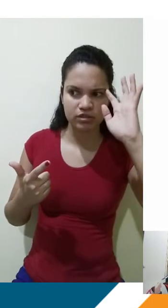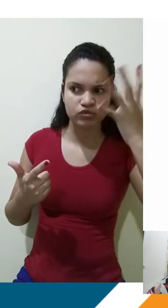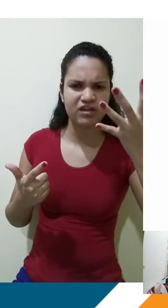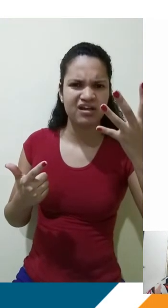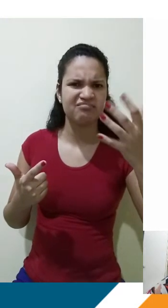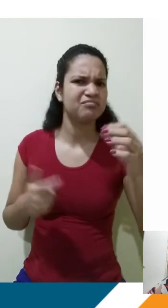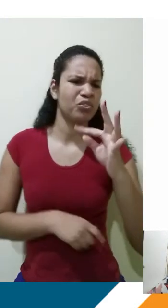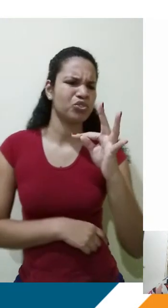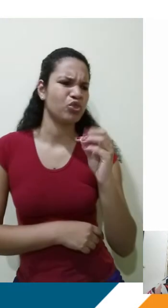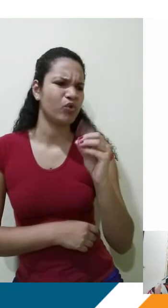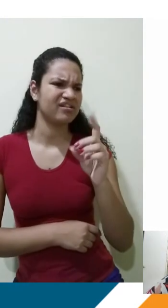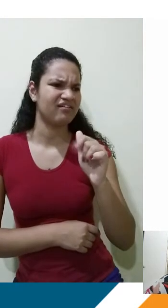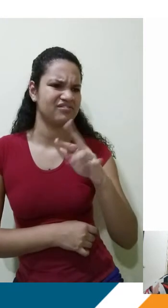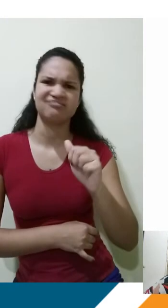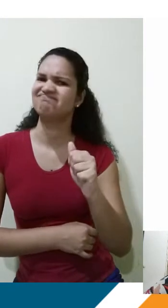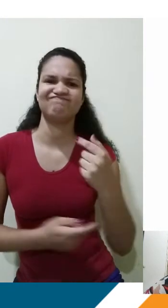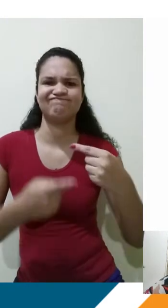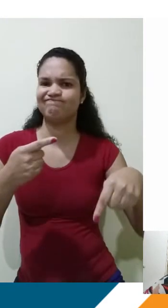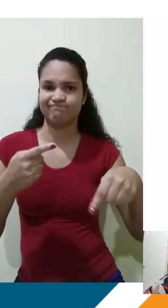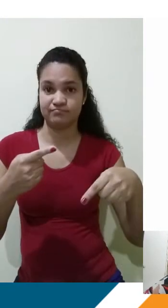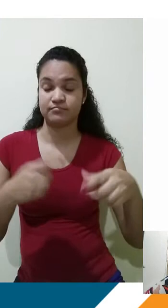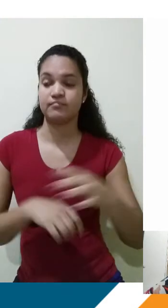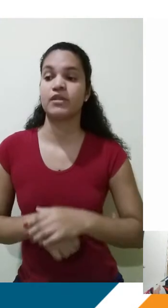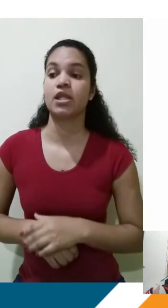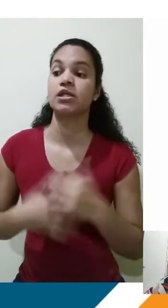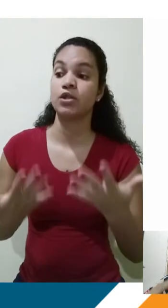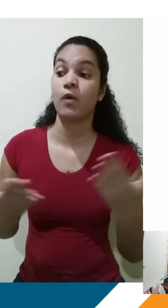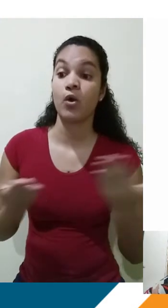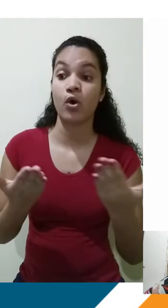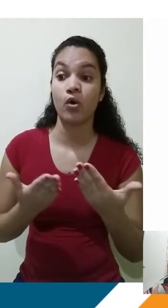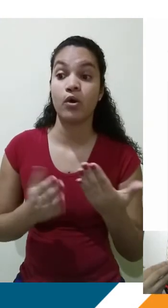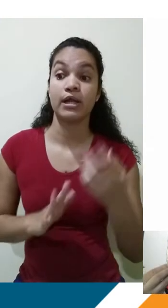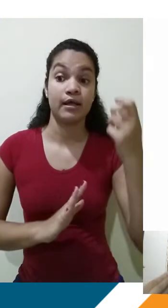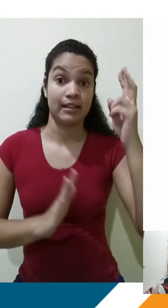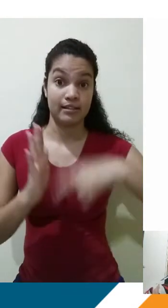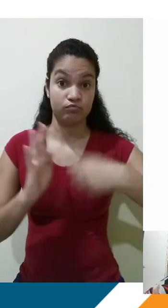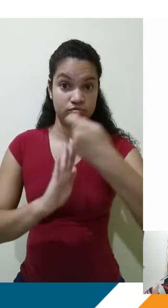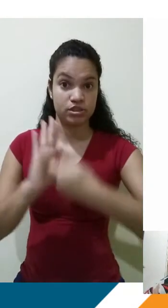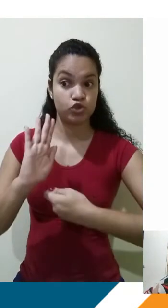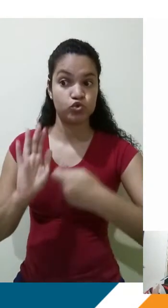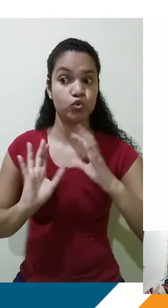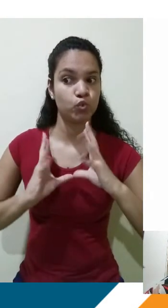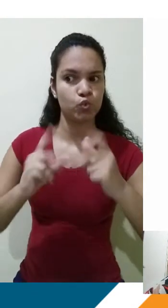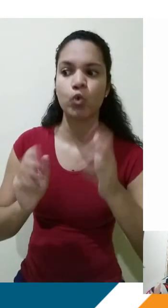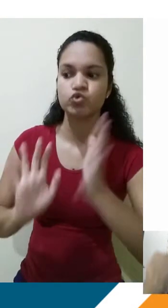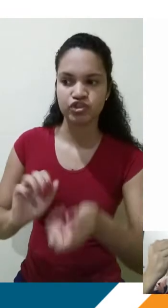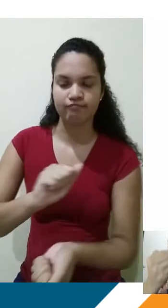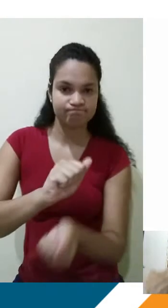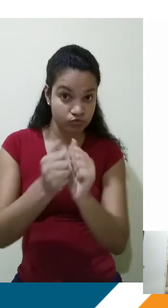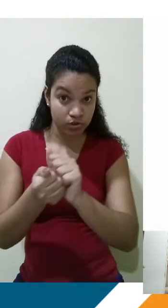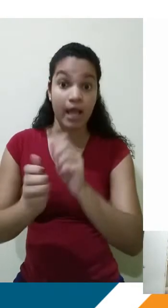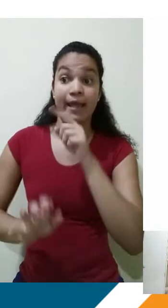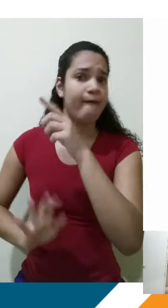partir de agora, paro aqui a nossa leitura e parto para a gente fazer uma leitura de um texto cujos problemas estão todos ajustados. É o mesmo texto. A